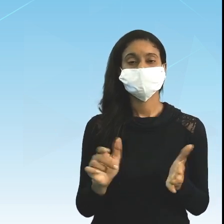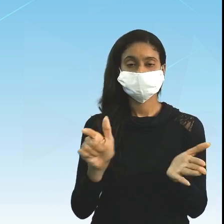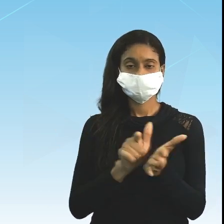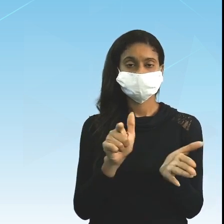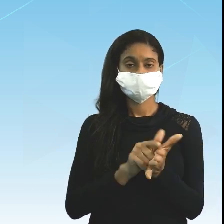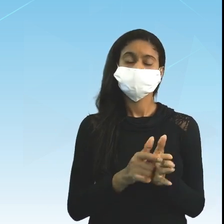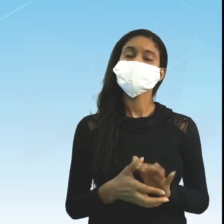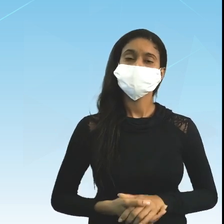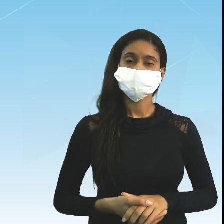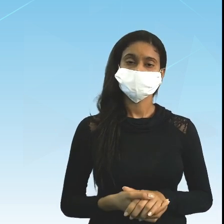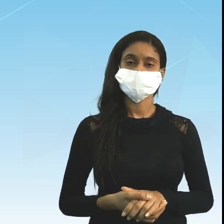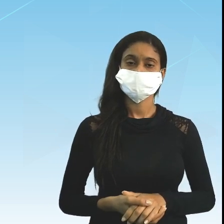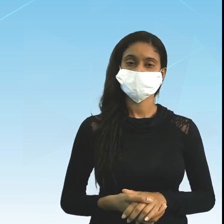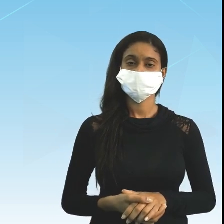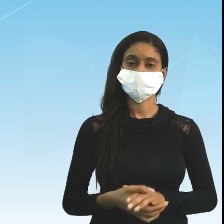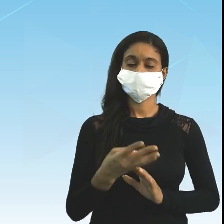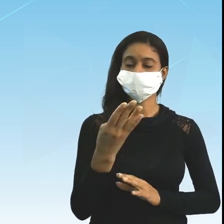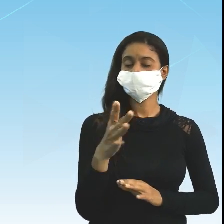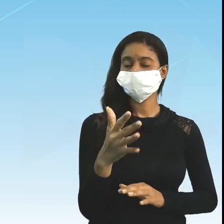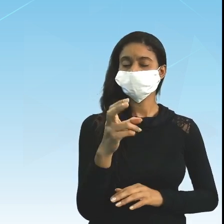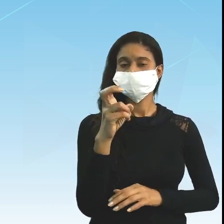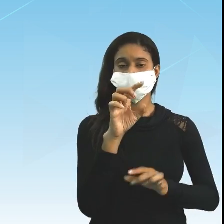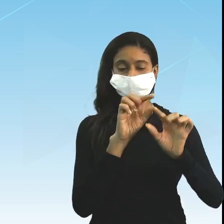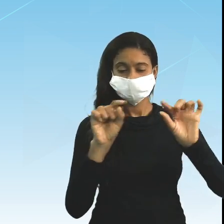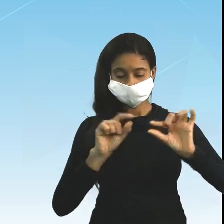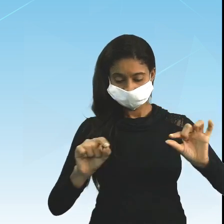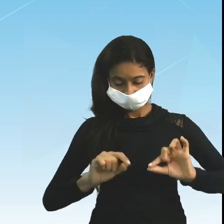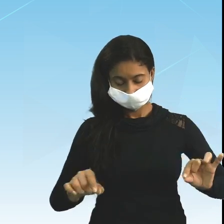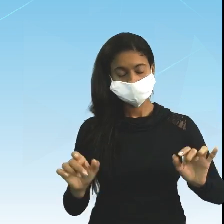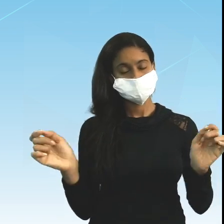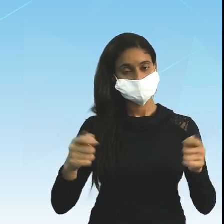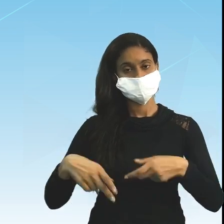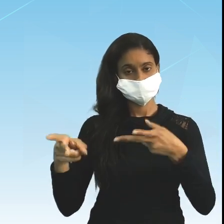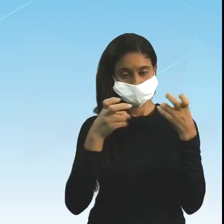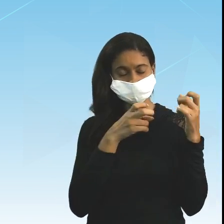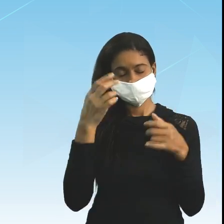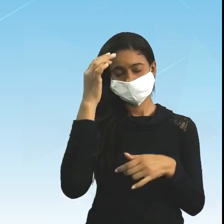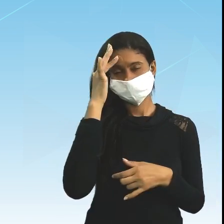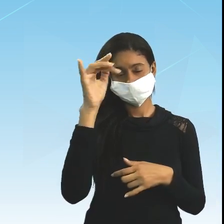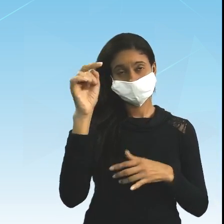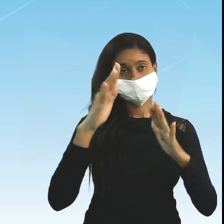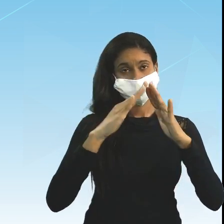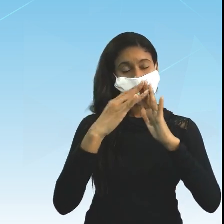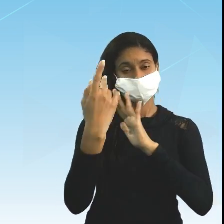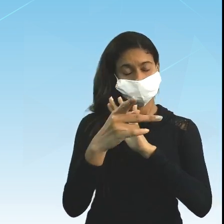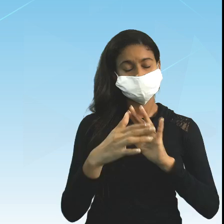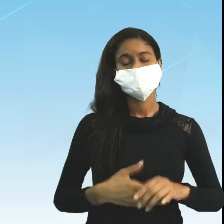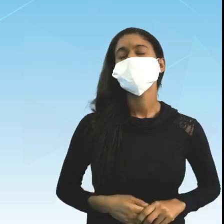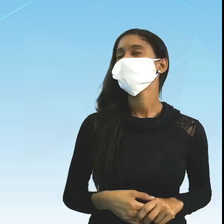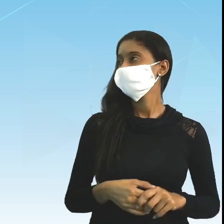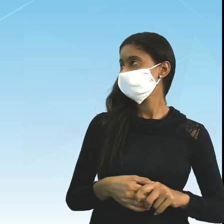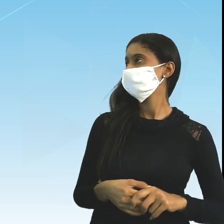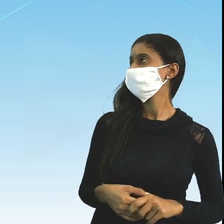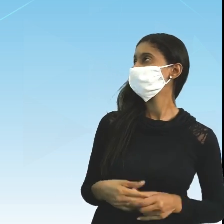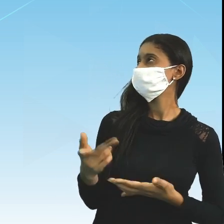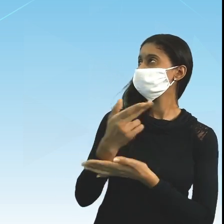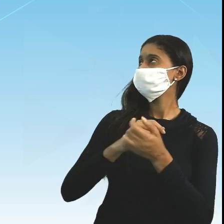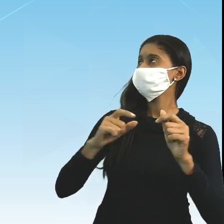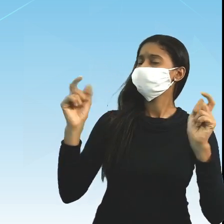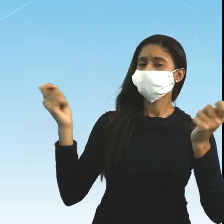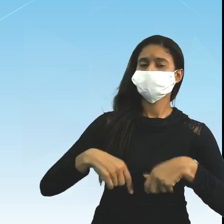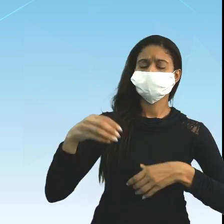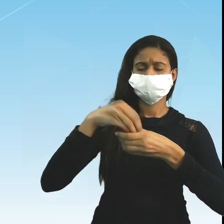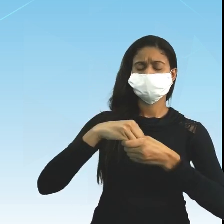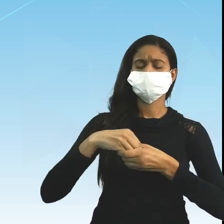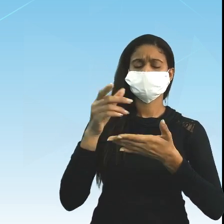com 4, 5 linhas, meus anjos. Deu para perceber? Imagina a casa de vocês. Ah, vamos desenhar. Dá para colocar no papel? Dá